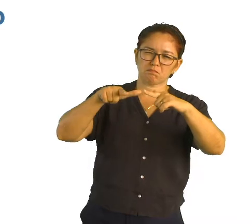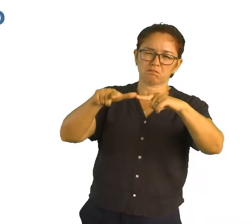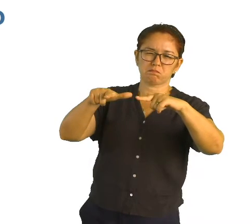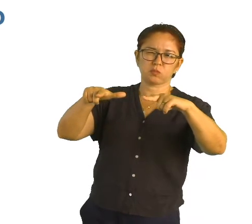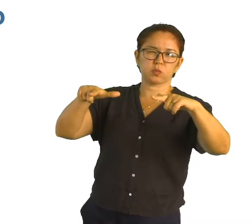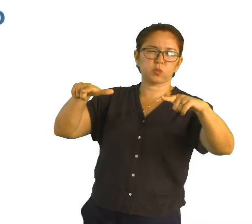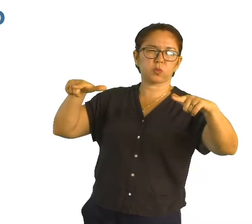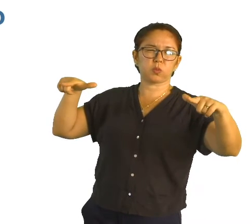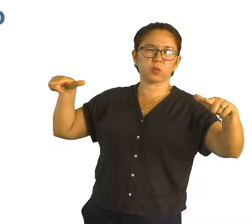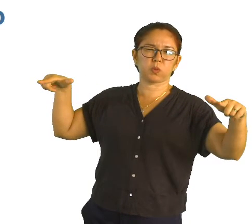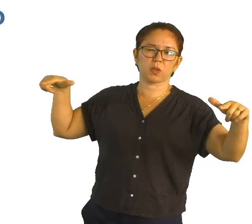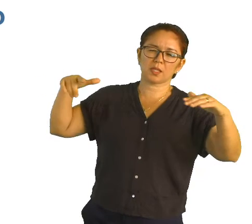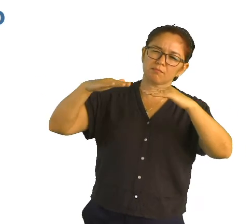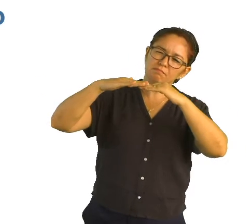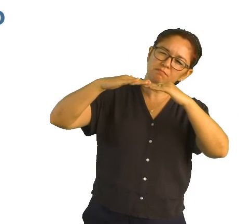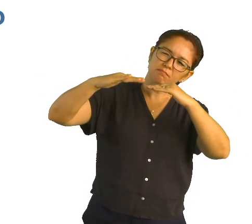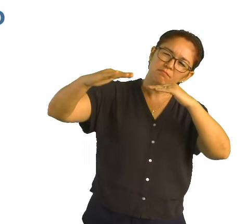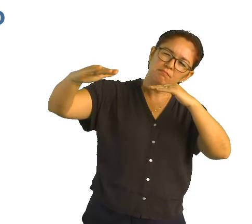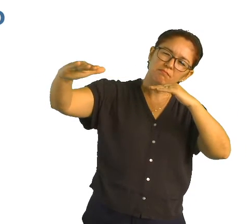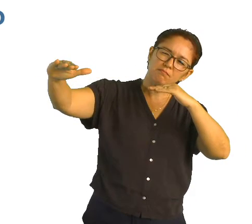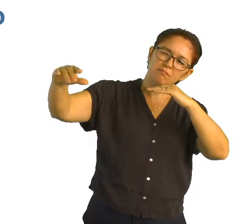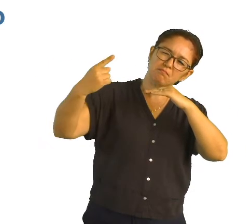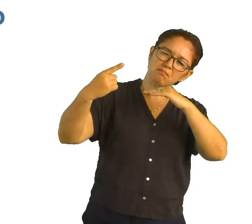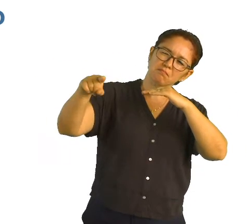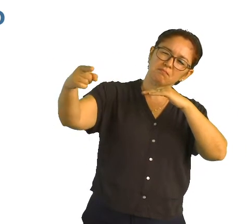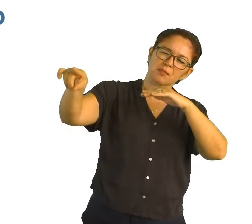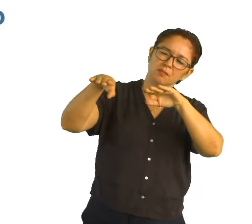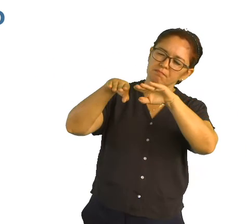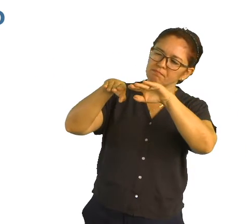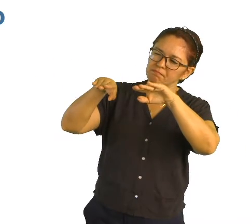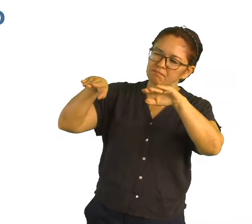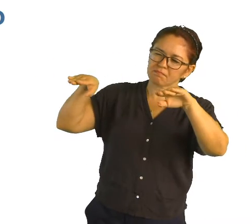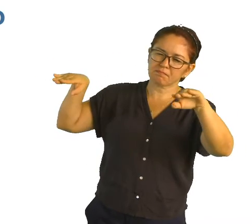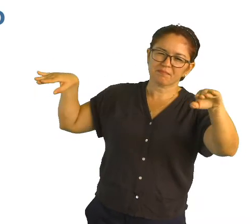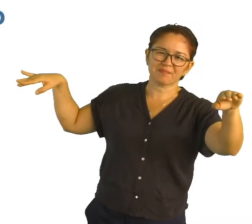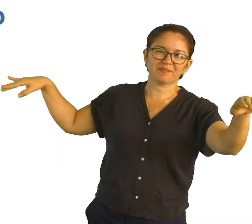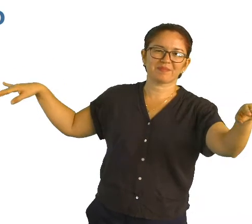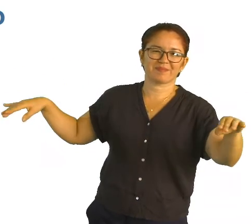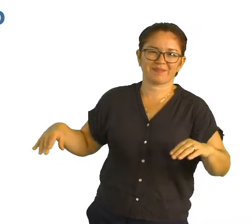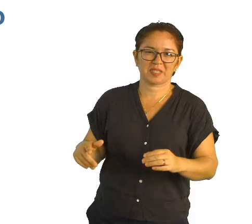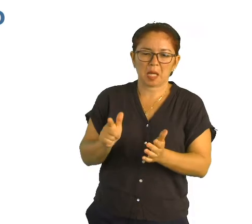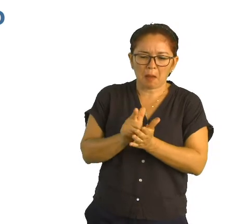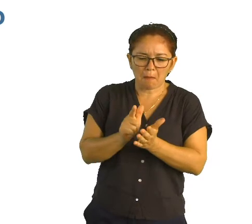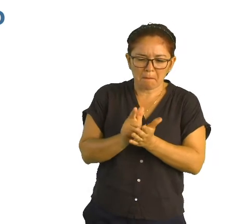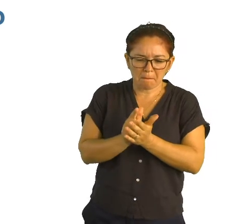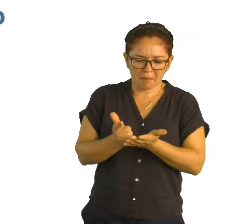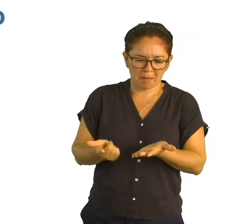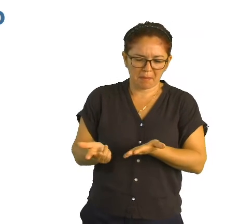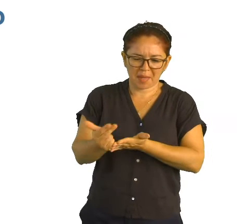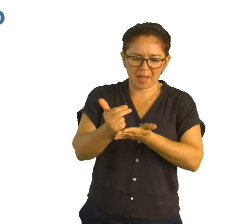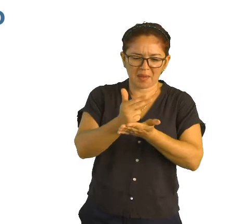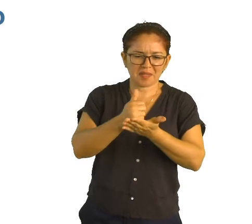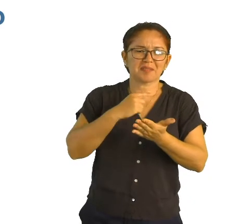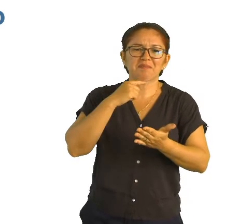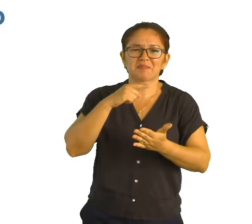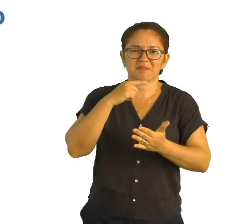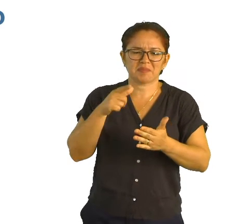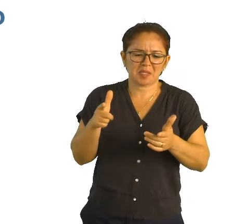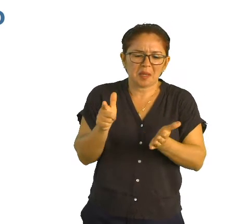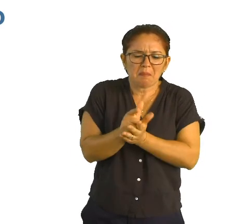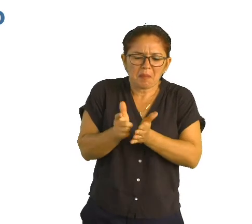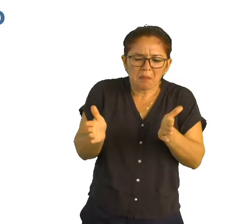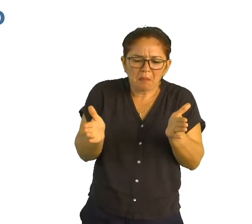impossível desenhar um plano no papel ou num quadro. Por esse motivo, representamos apenas uma parte